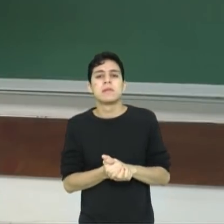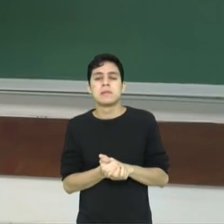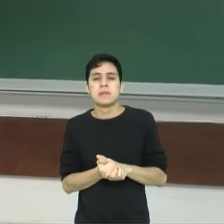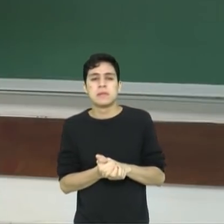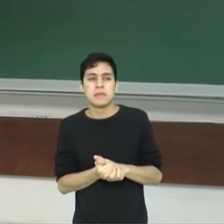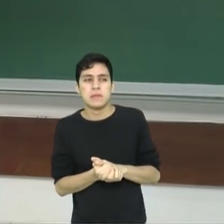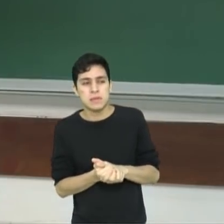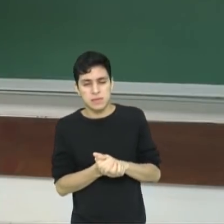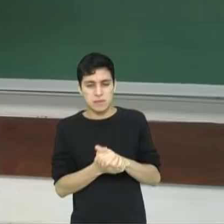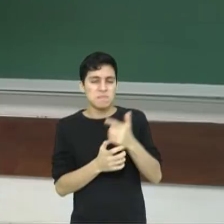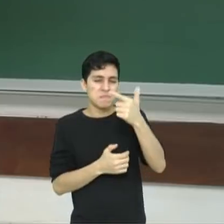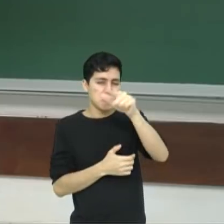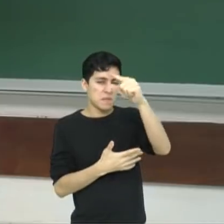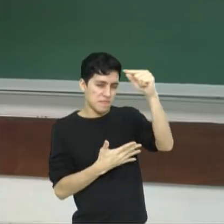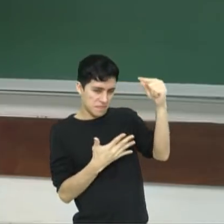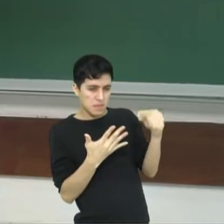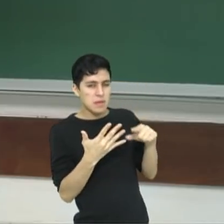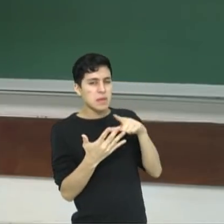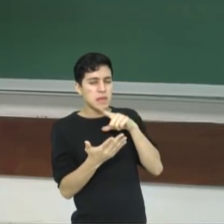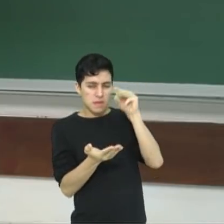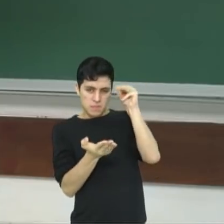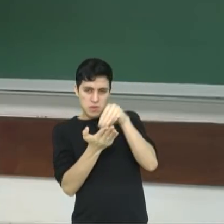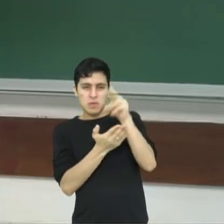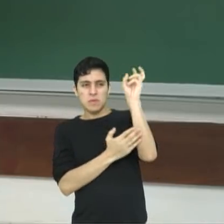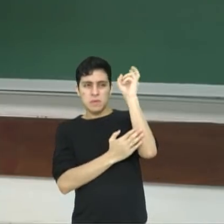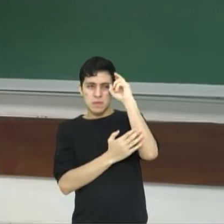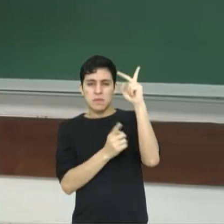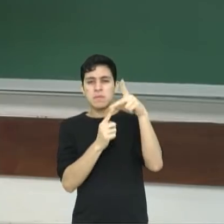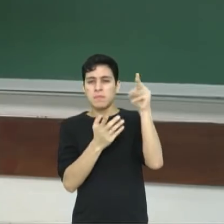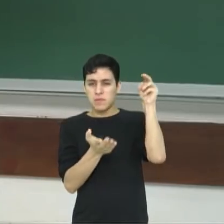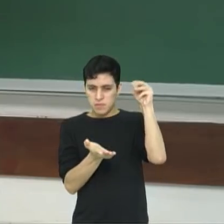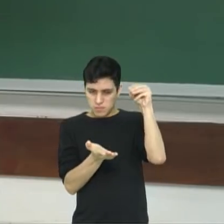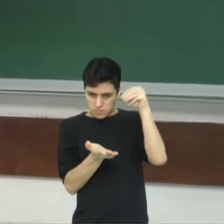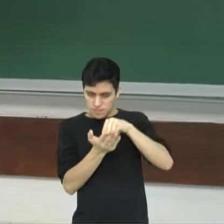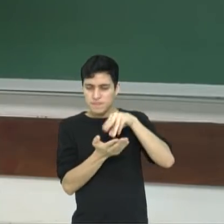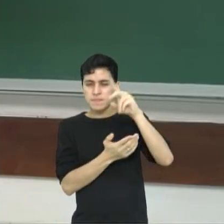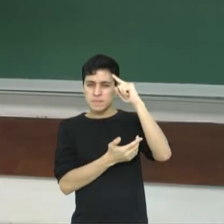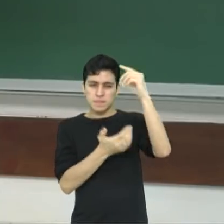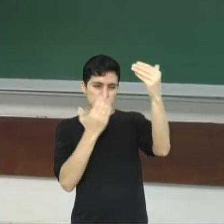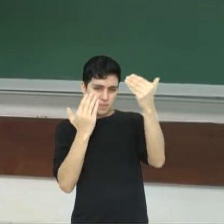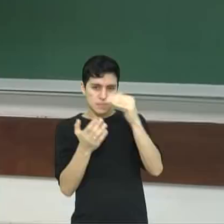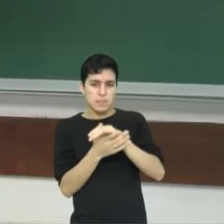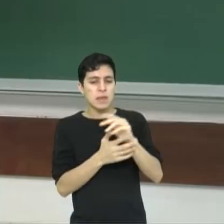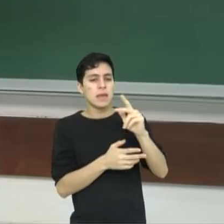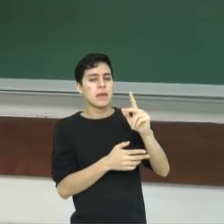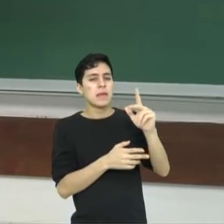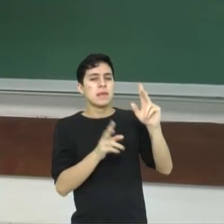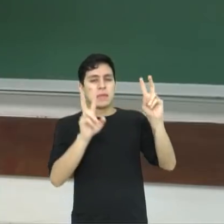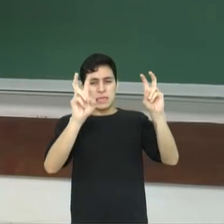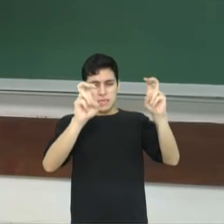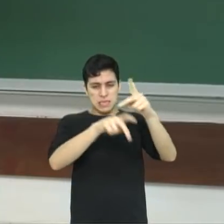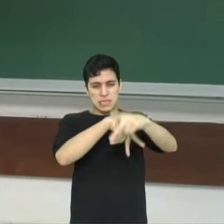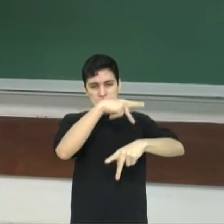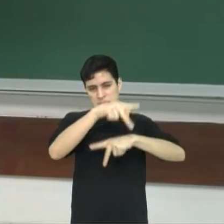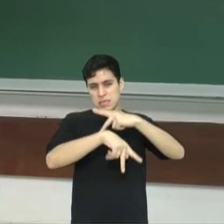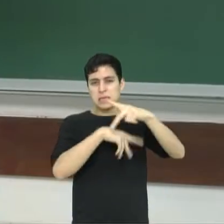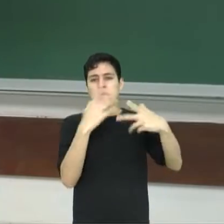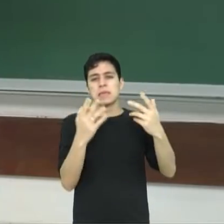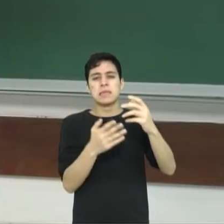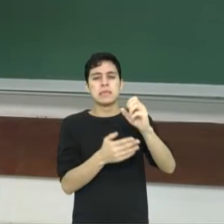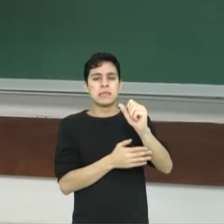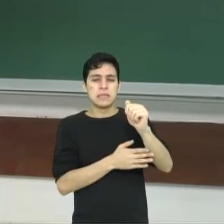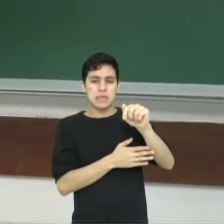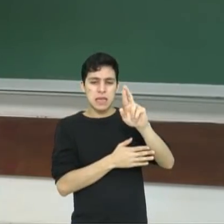com Modris Eckstein, nós colocamos o motivo cultural, o motivo psicológico, a primavera dos povos, a sagração da